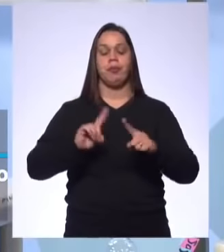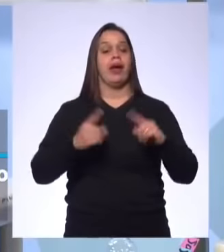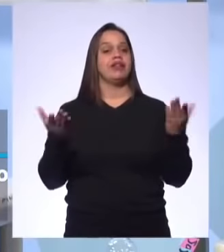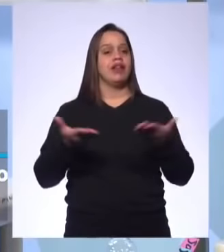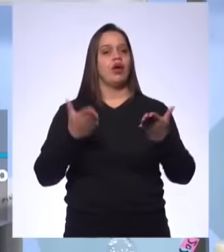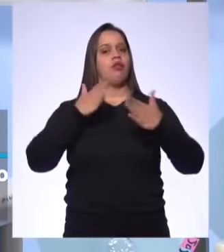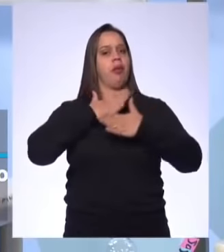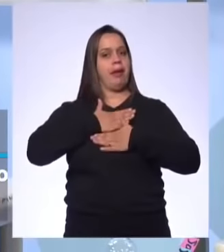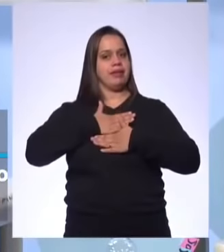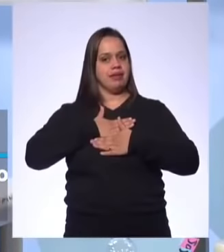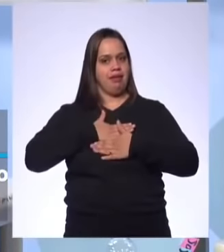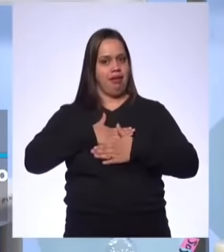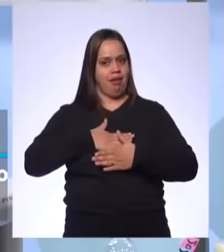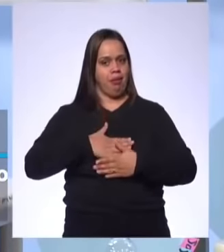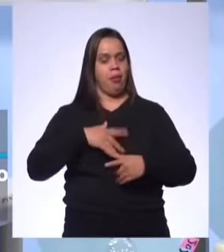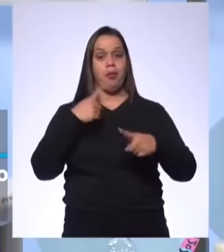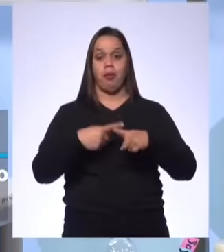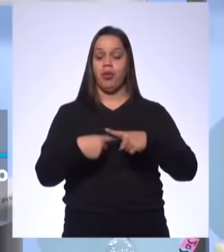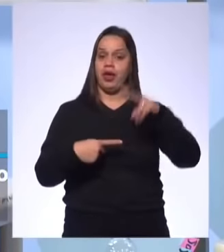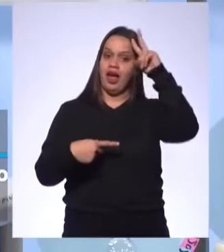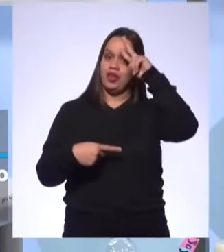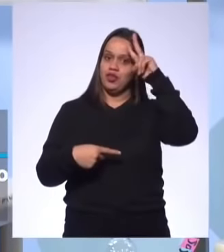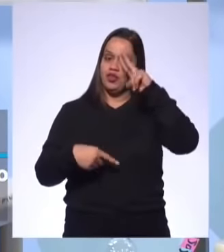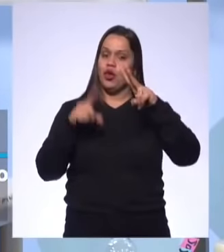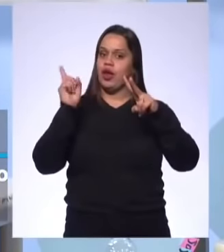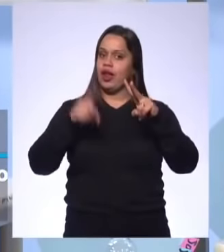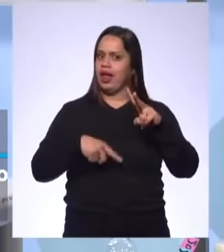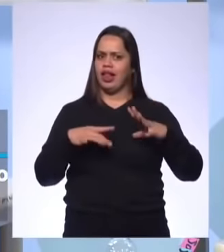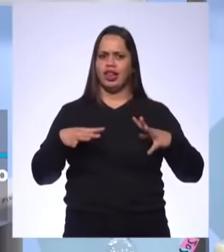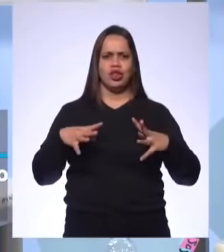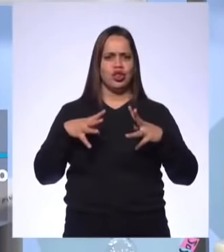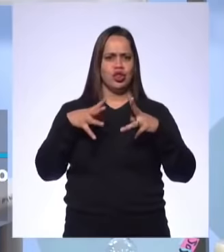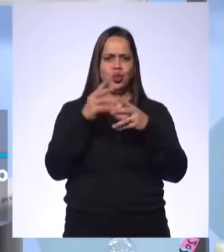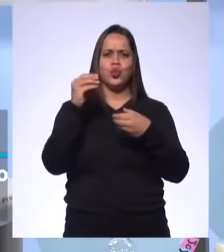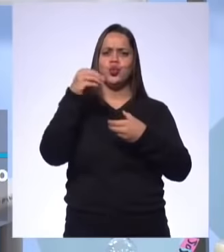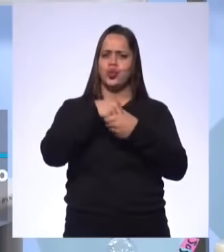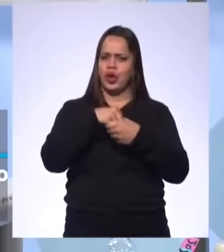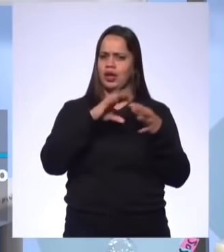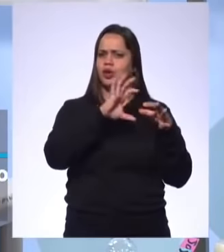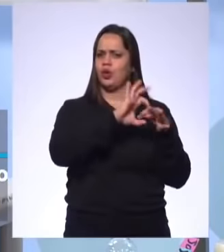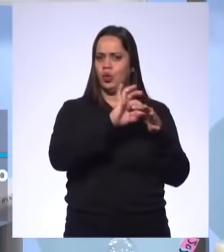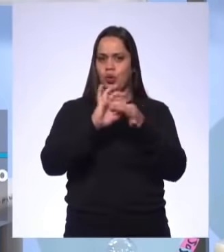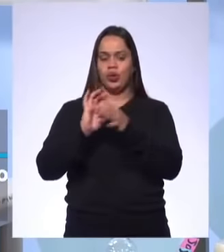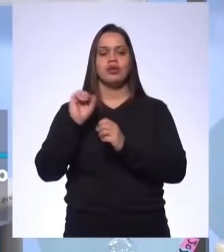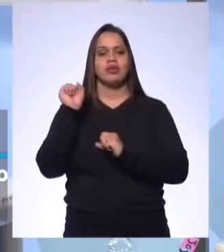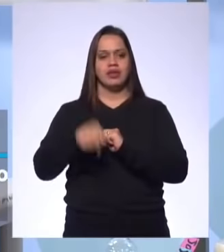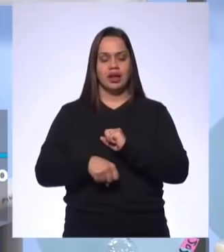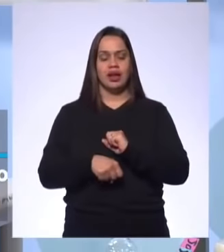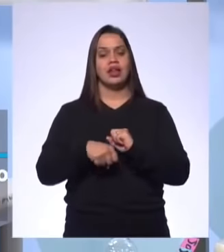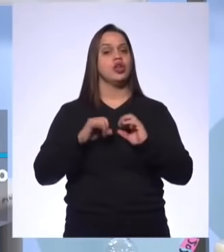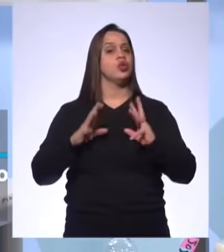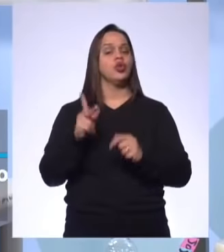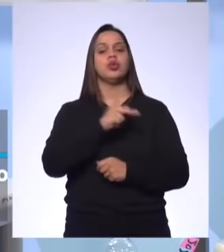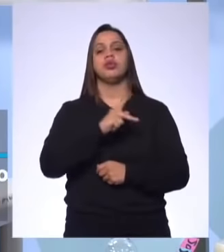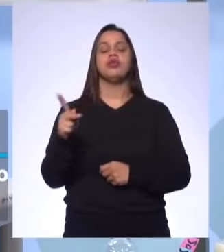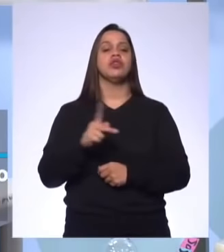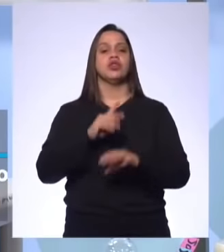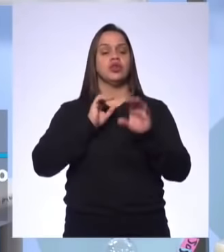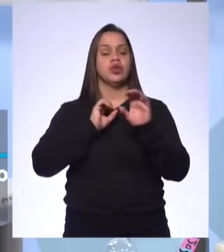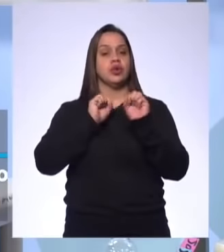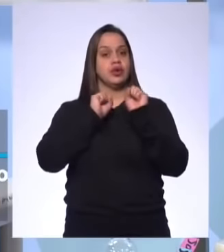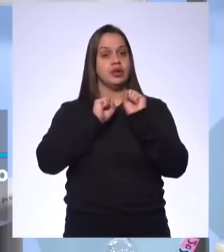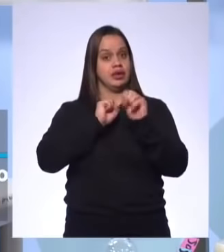devagar, né? Essa história, ela faz parte de todo esse contexto, isso tudo que o professor Carlos explicou faz parte do